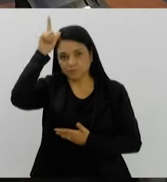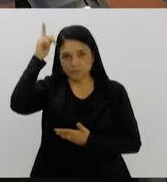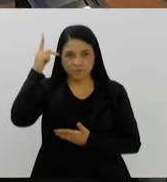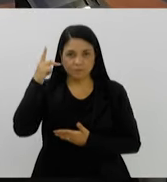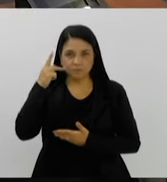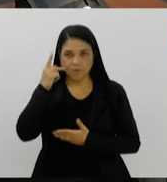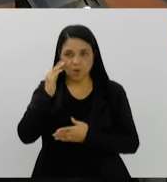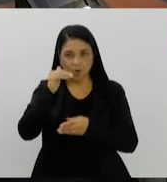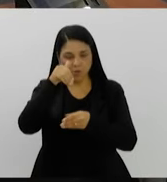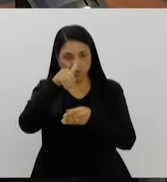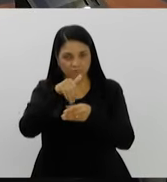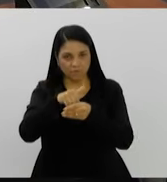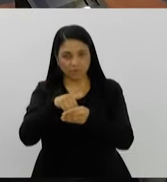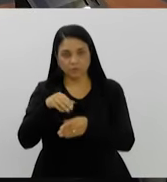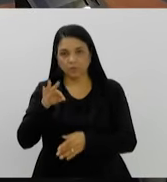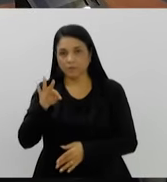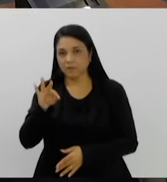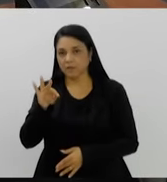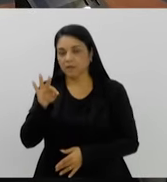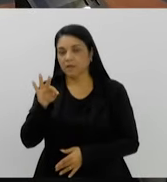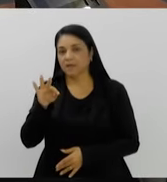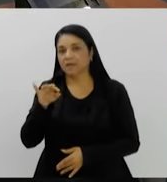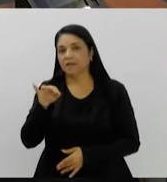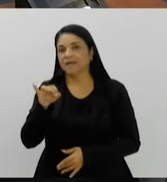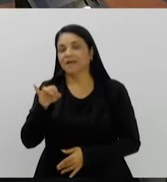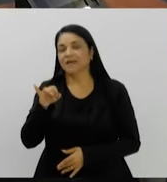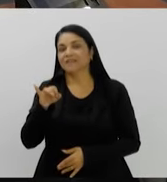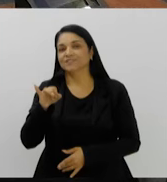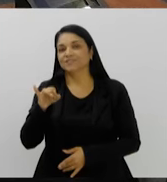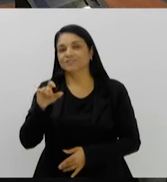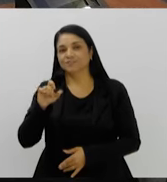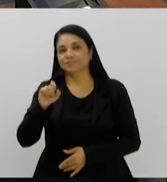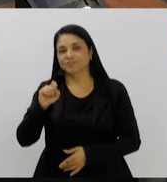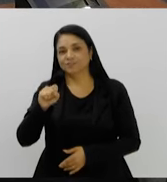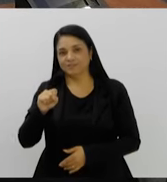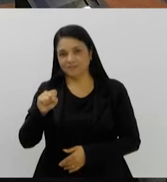pelati senhor presidente uma homenagem a tia titia